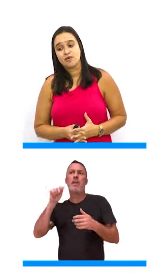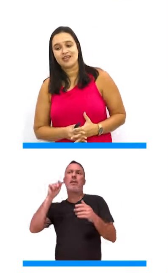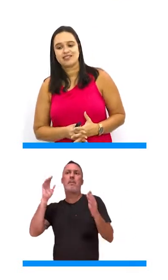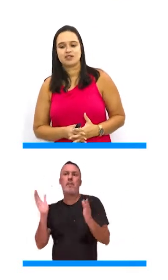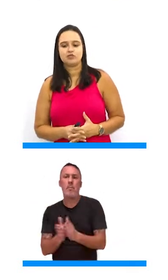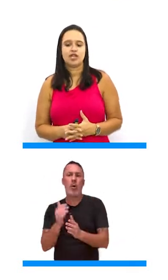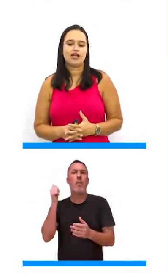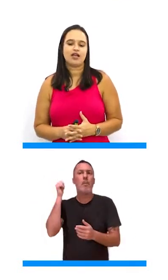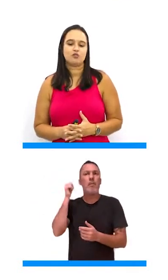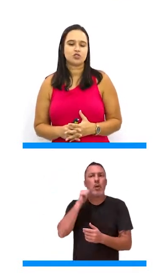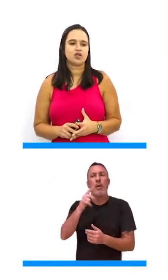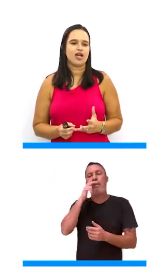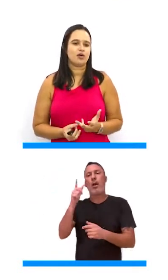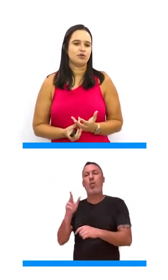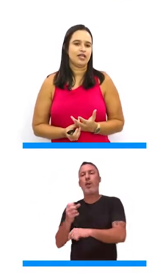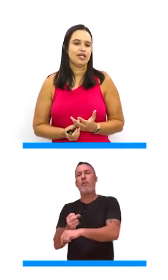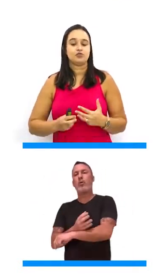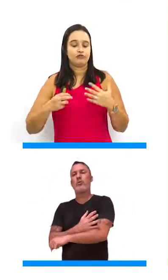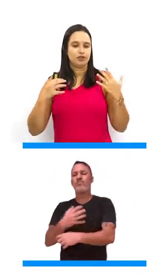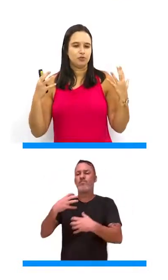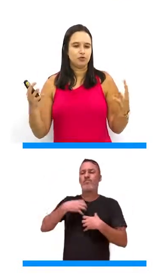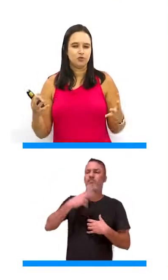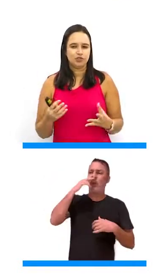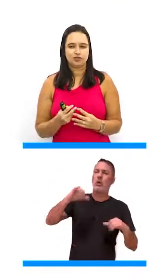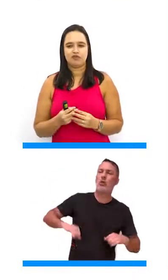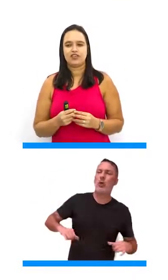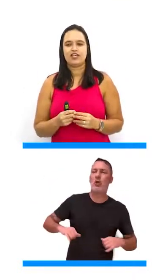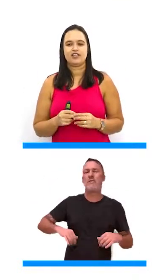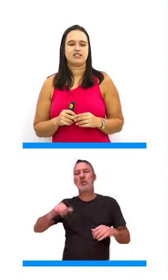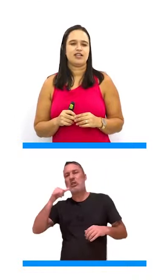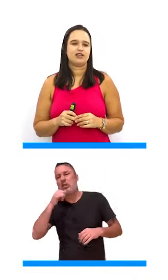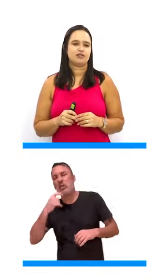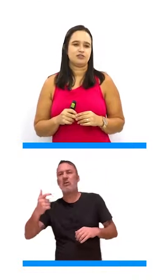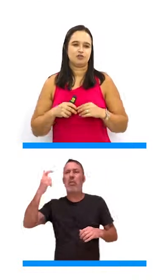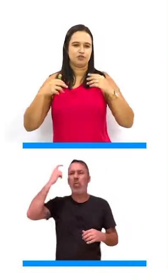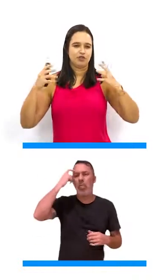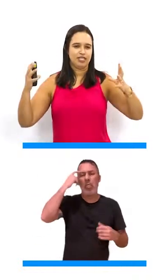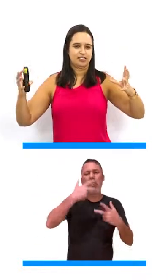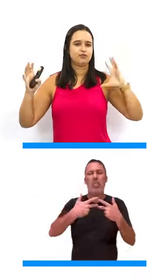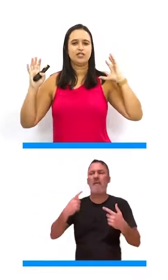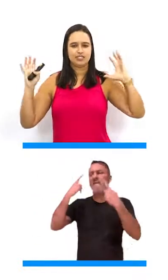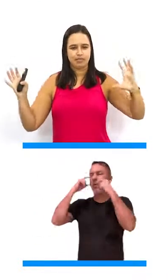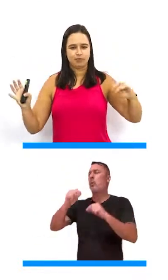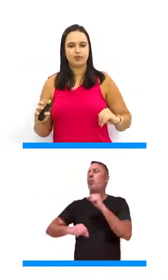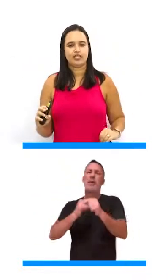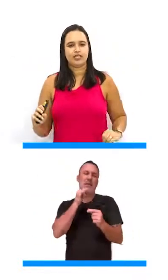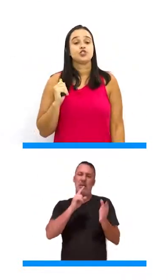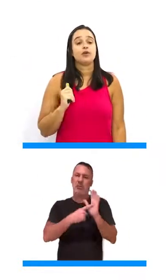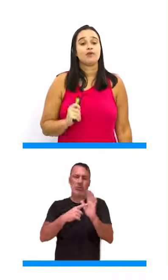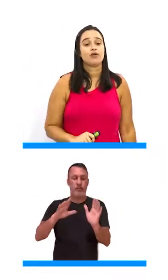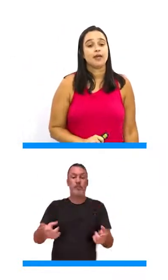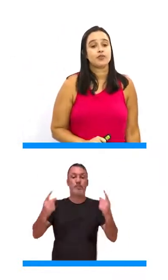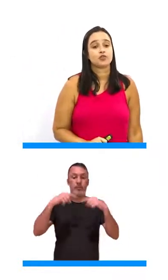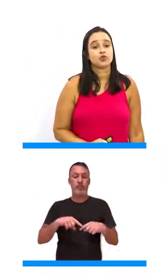ser uma questão já emocional, né? Sofreu muito, talvez, né? Sofreu violência, um exemplo hipotético.